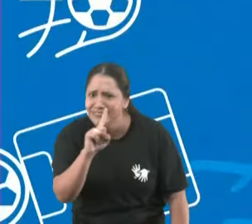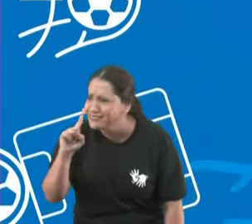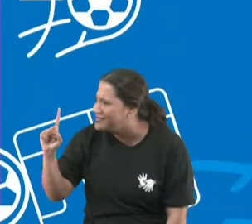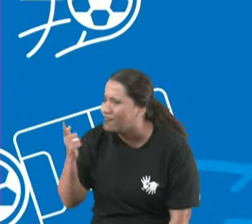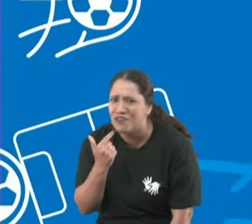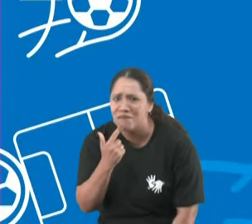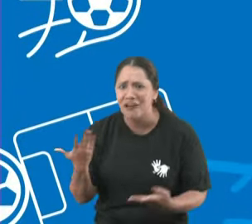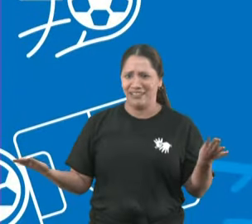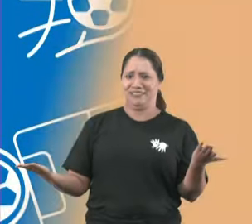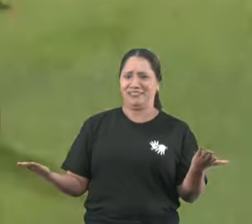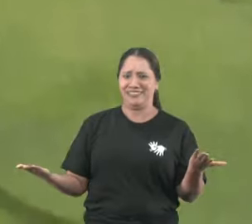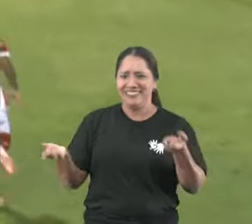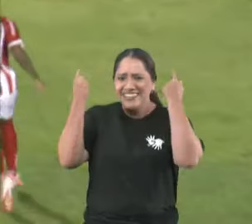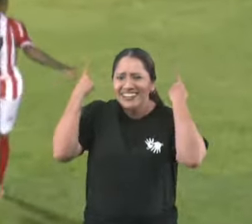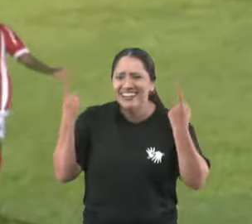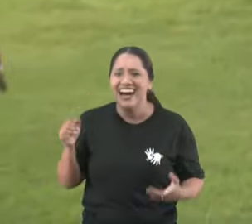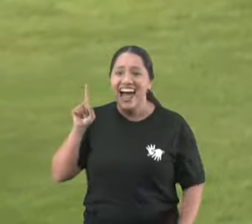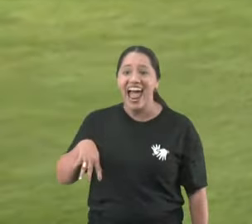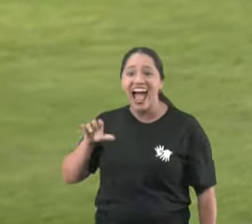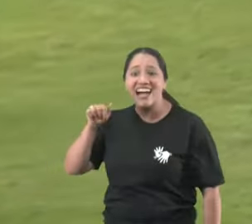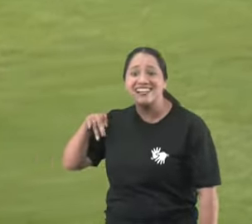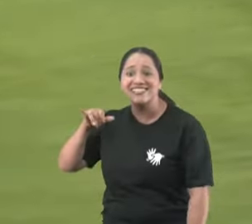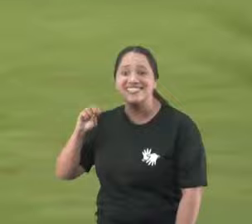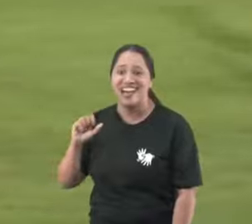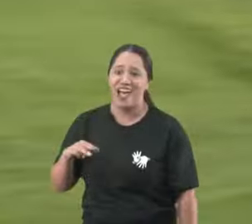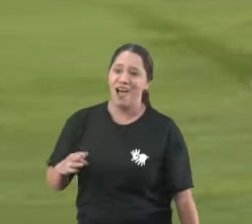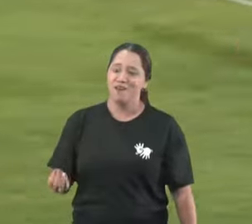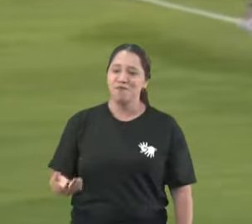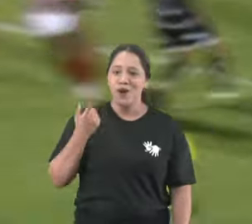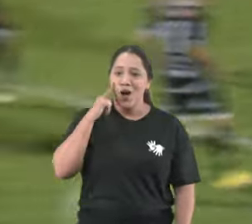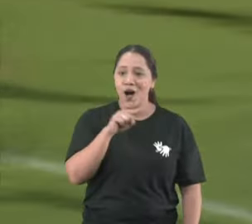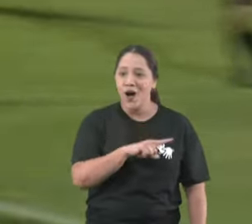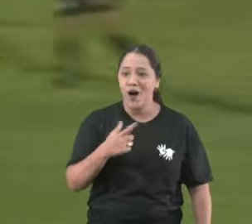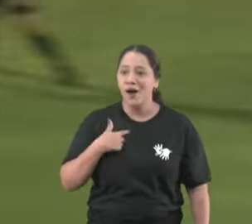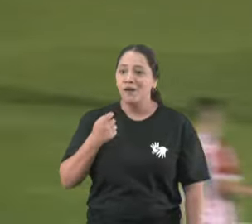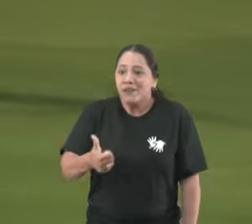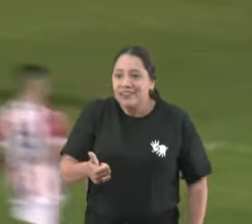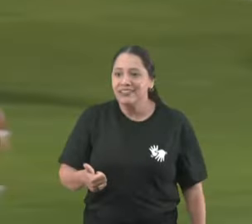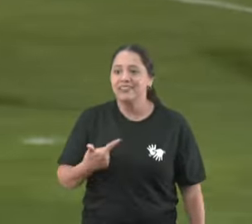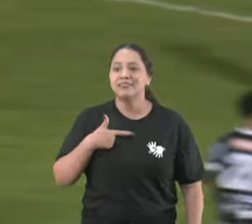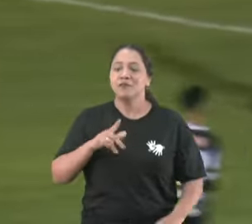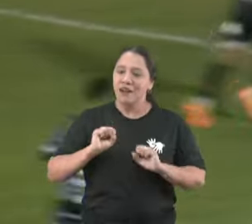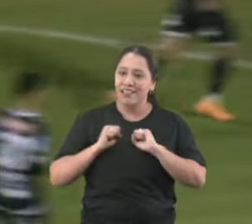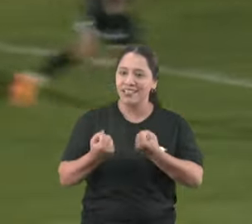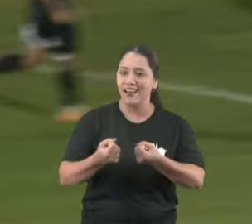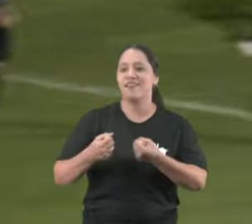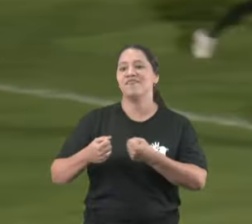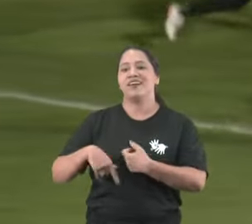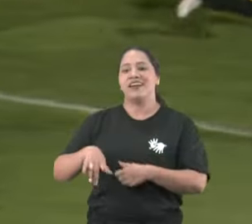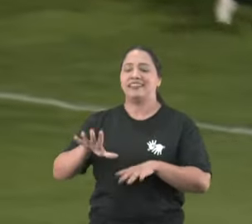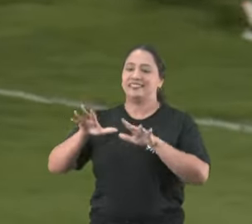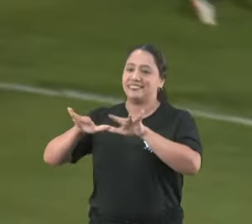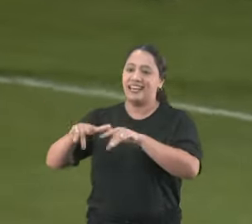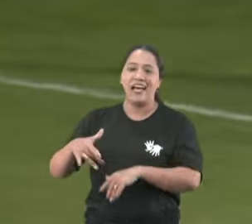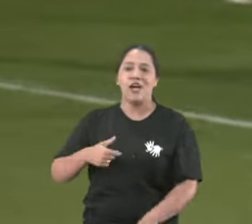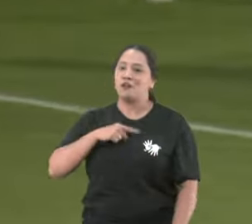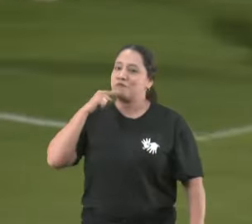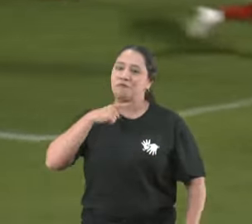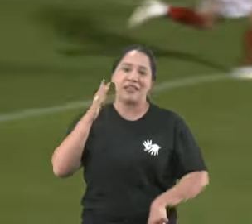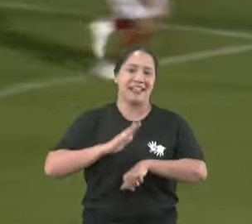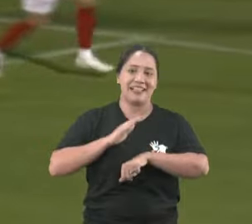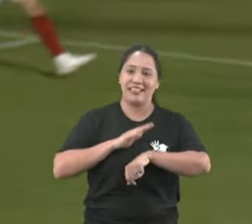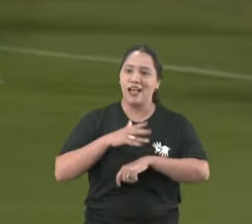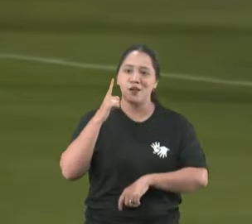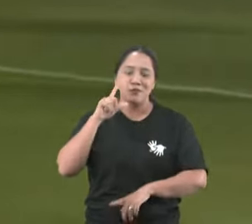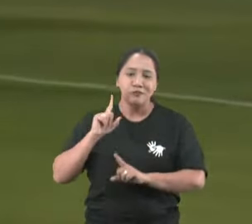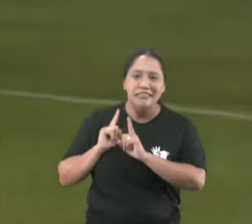ali no costado. Era logo o Anselmo Ramon, mas para a sorte defensiva alvinegra, ele não chegou a tempo, apenas acompanha.